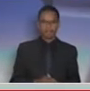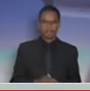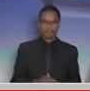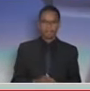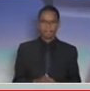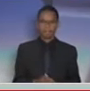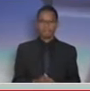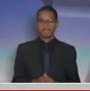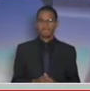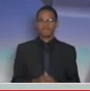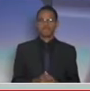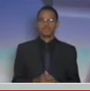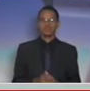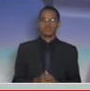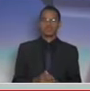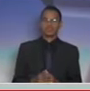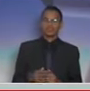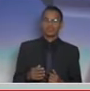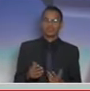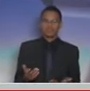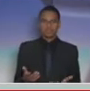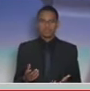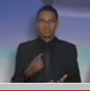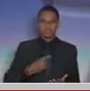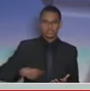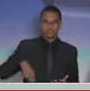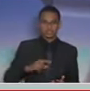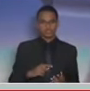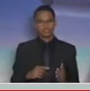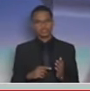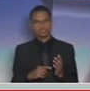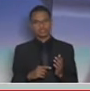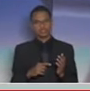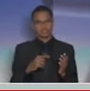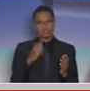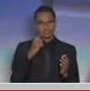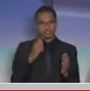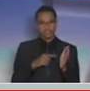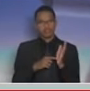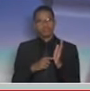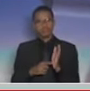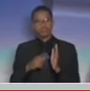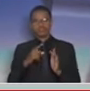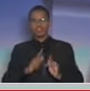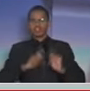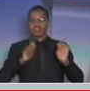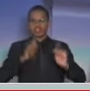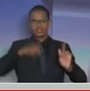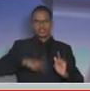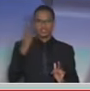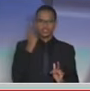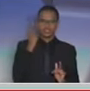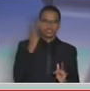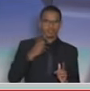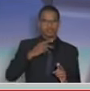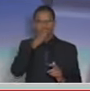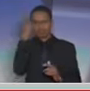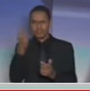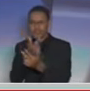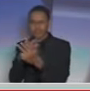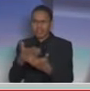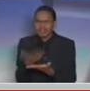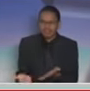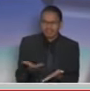cortado excepcionalmente. Nós não gostamos dessa situação, na forma em que foi feita a greve na cidade de São Paulo, que colocou em prejuízo milhões de